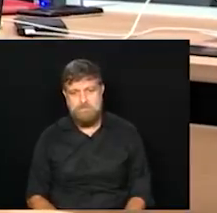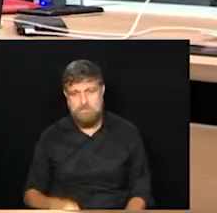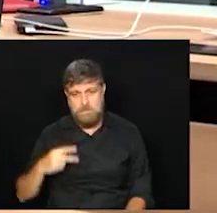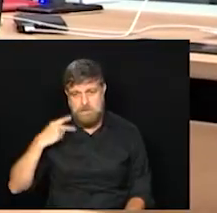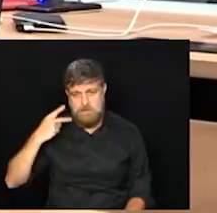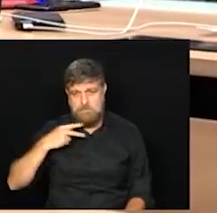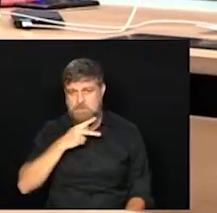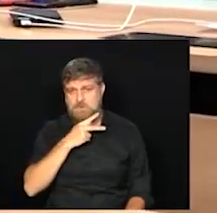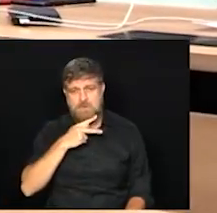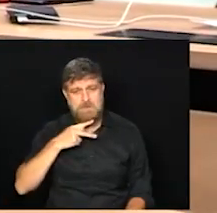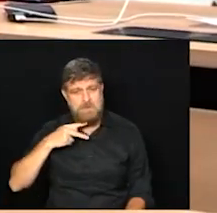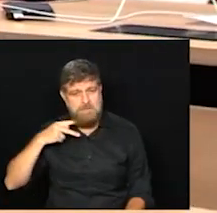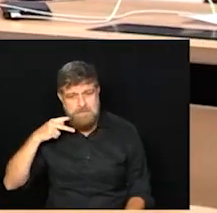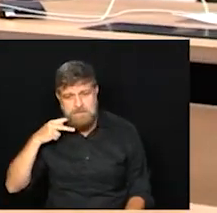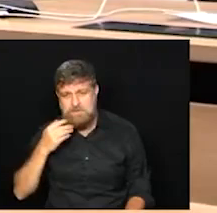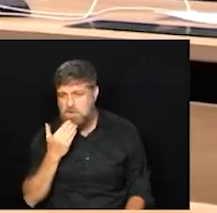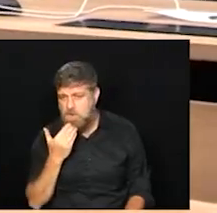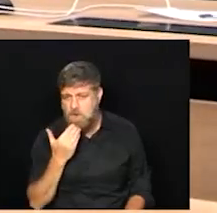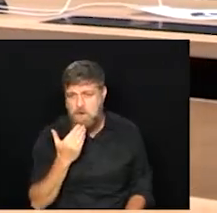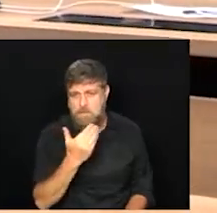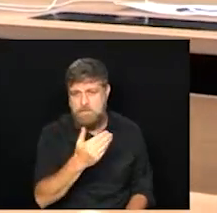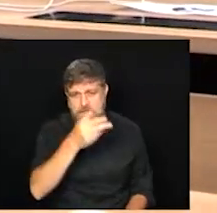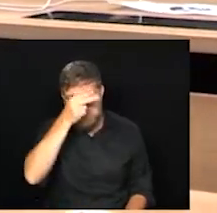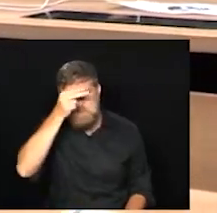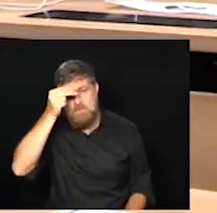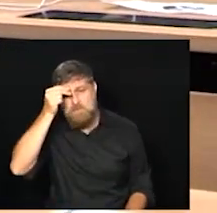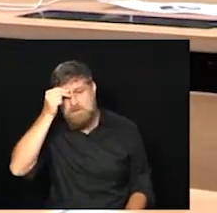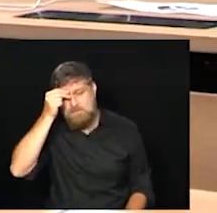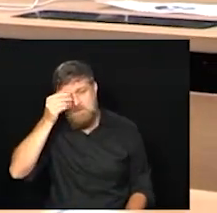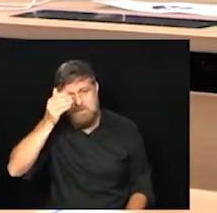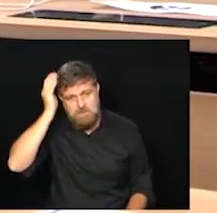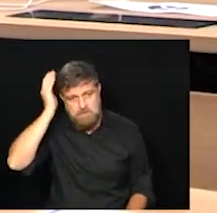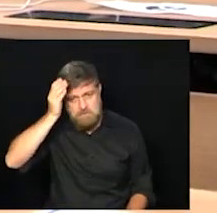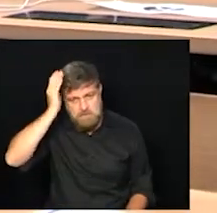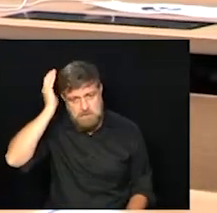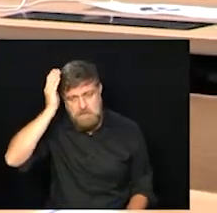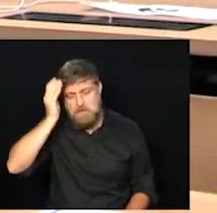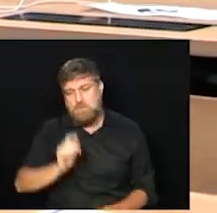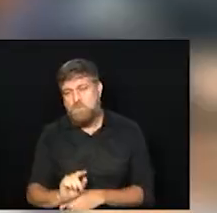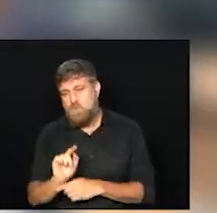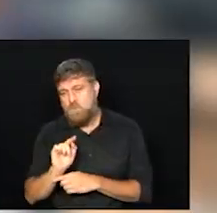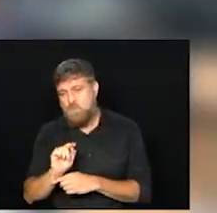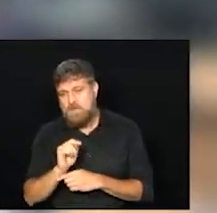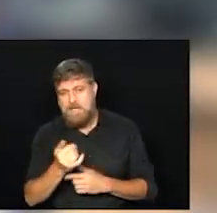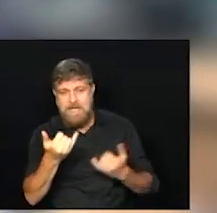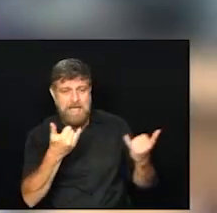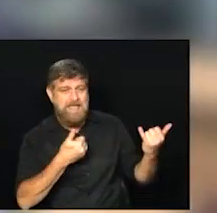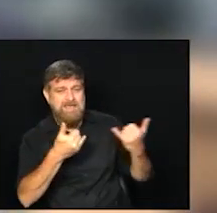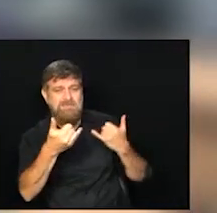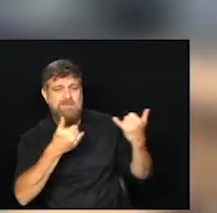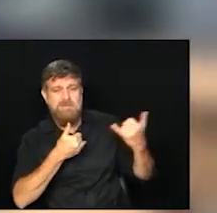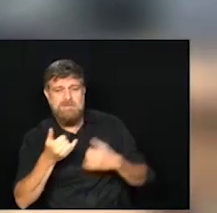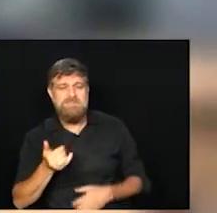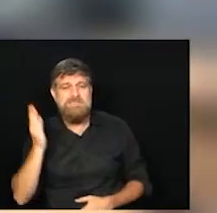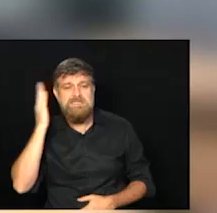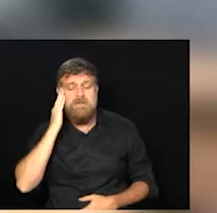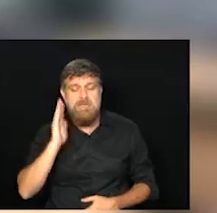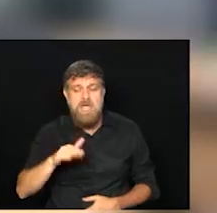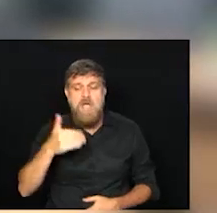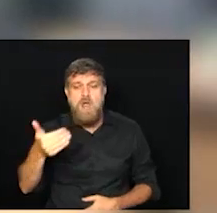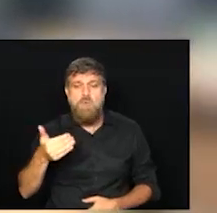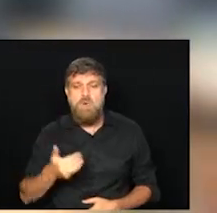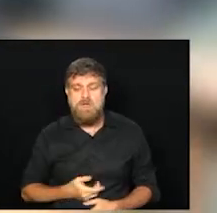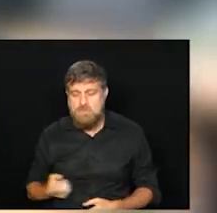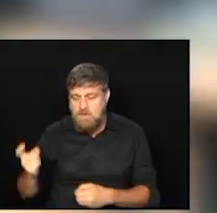vereador Permínio Monteiro solicita ao prefeito de Campinas, Dário Saad, informações sobre previsão para retorno